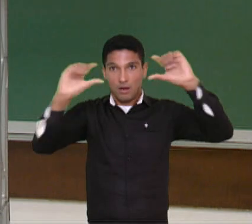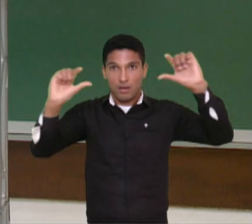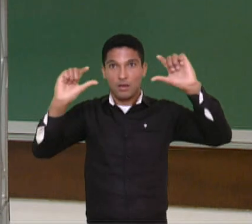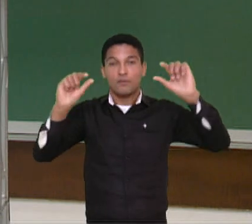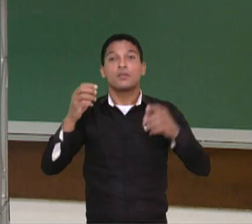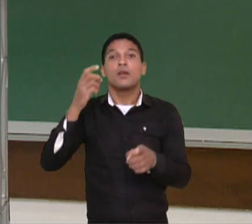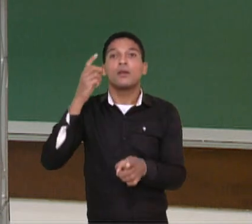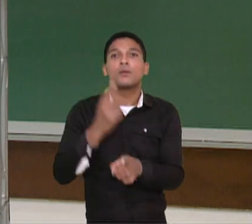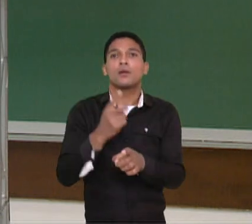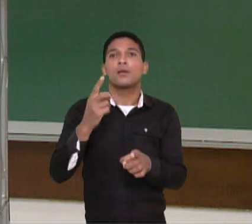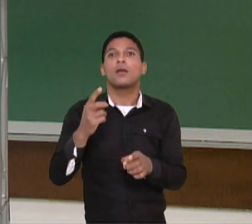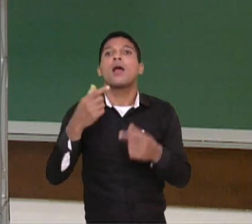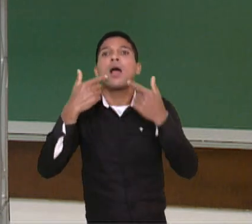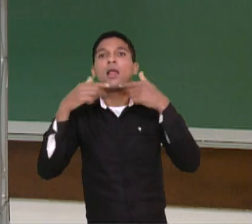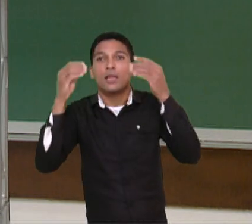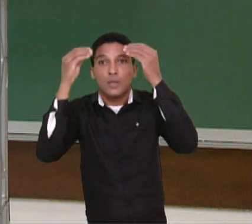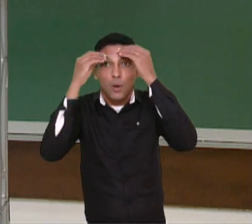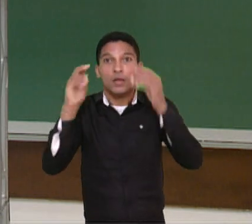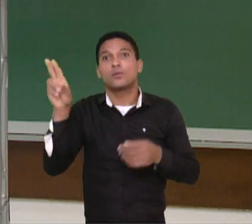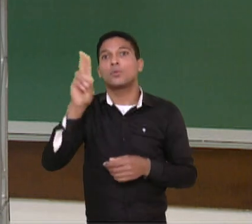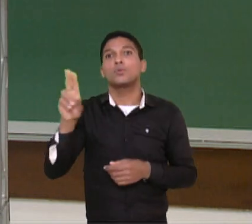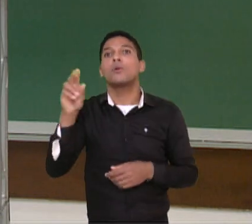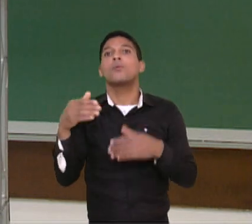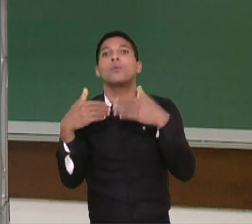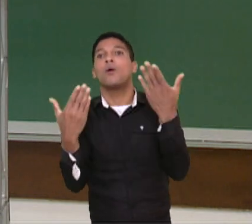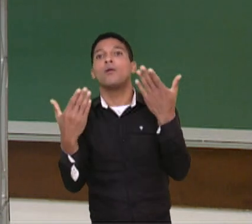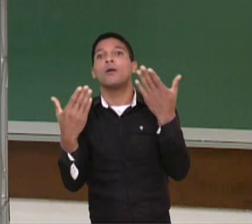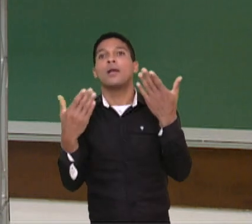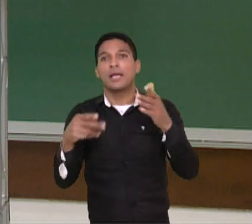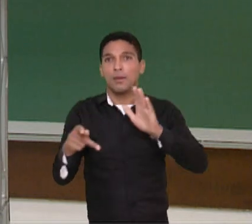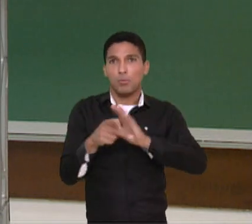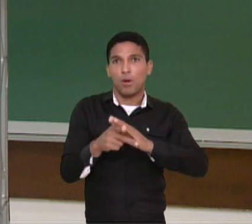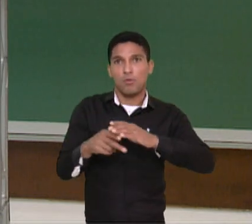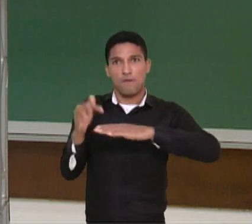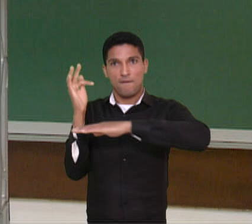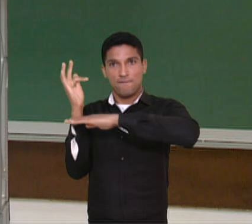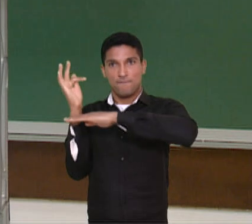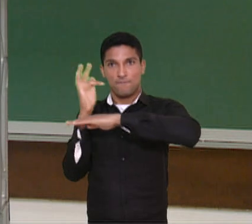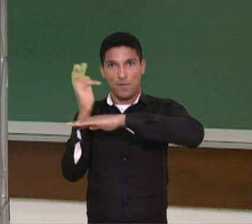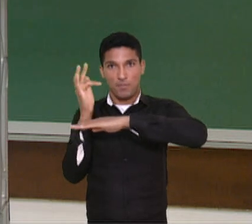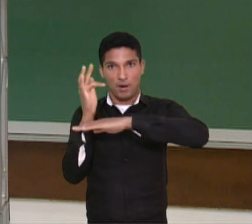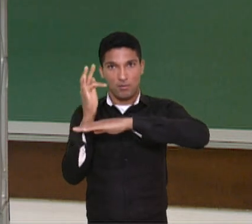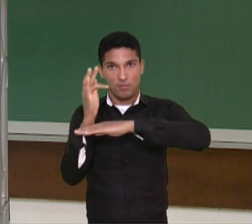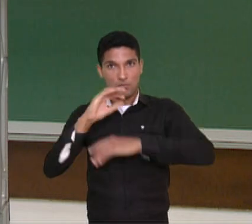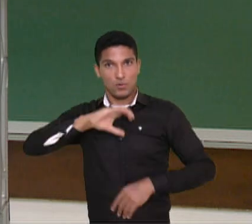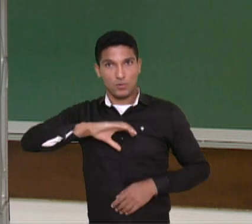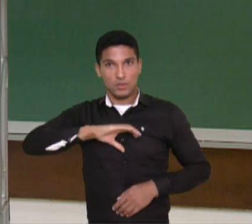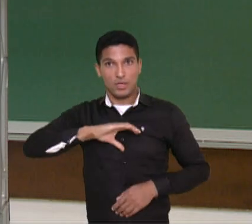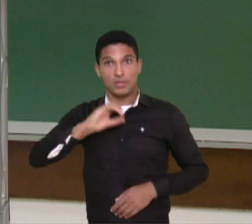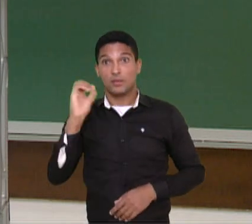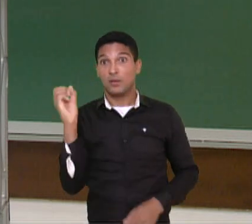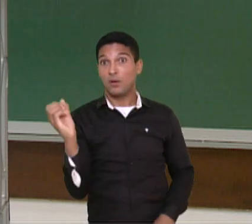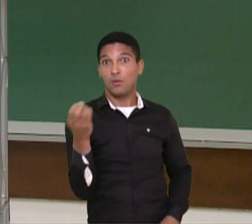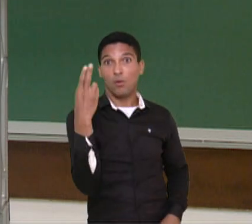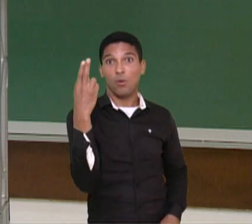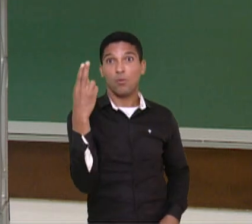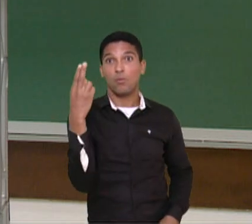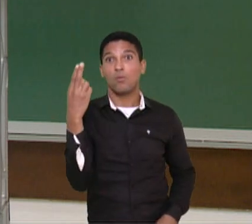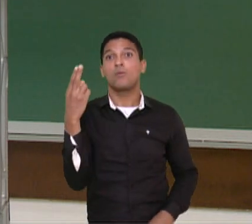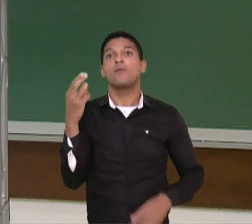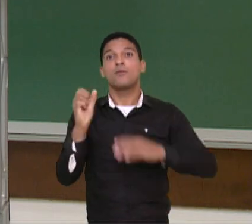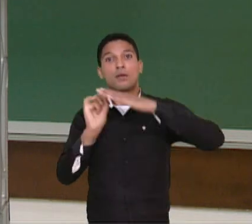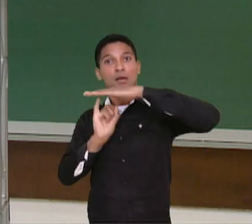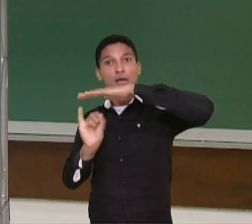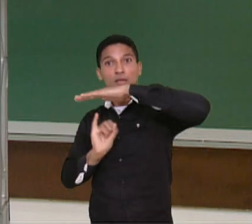identificassem se a linguagem utilizada está no padrão formal da língua portuguesa ou no padrão informal da língua